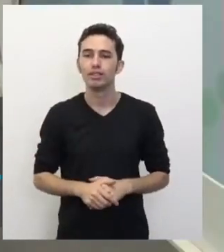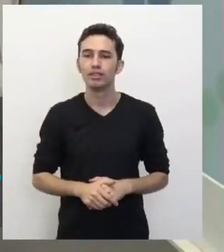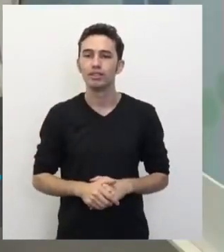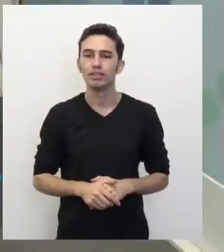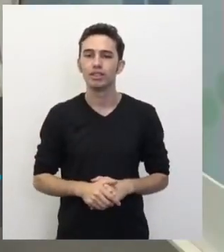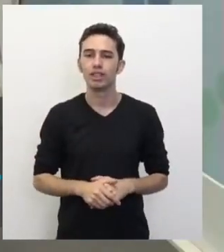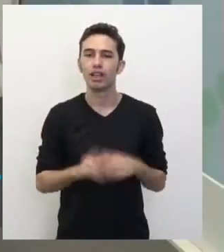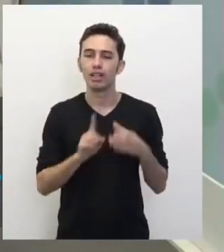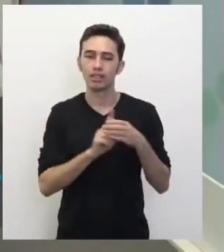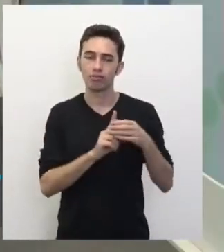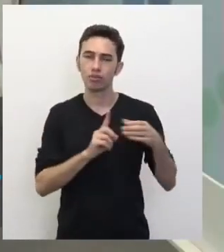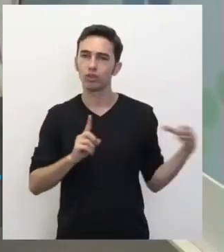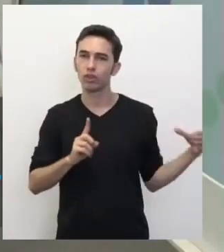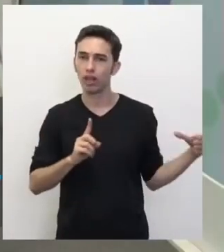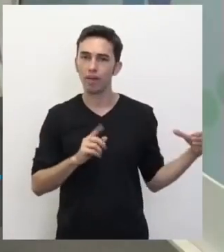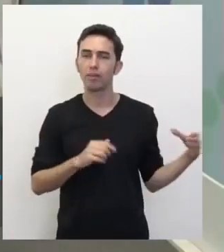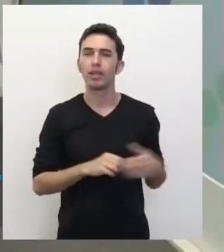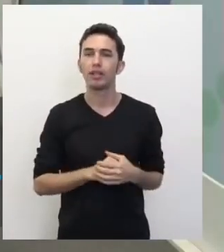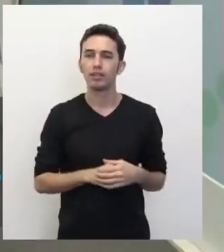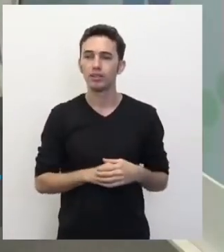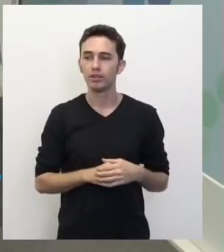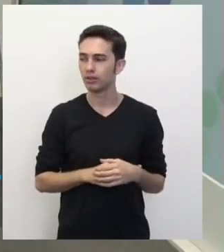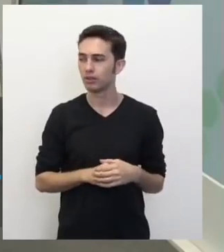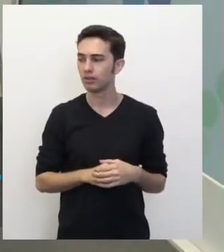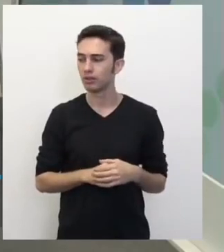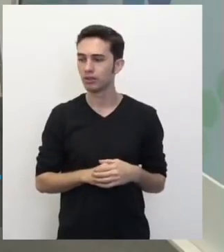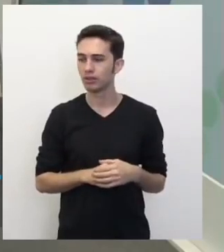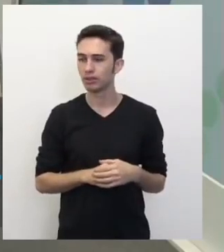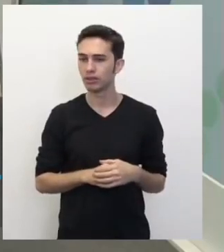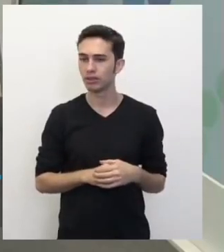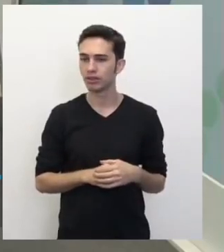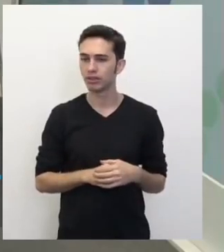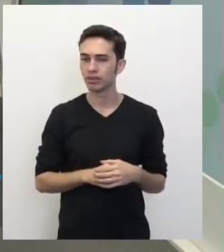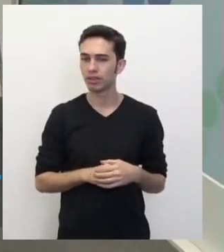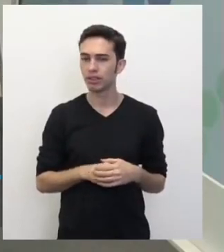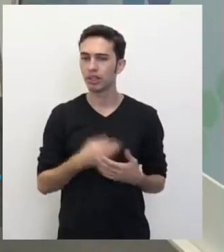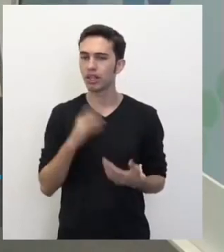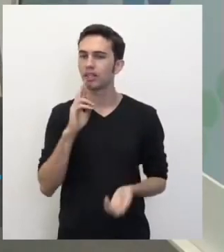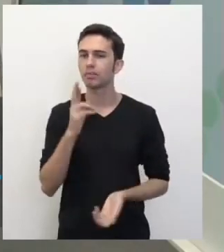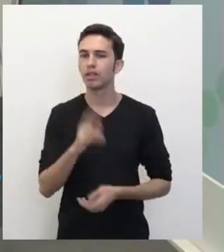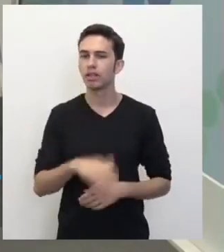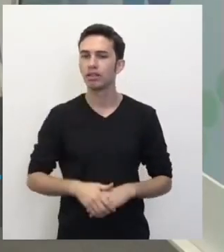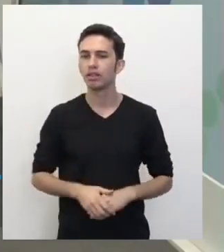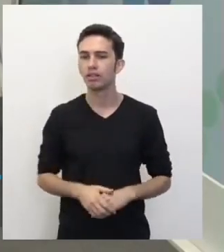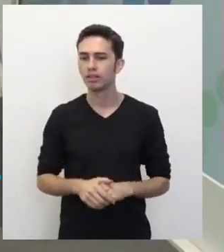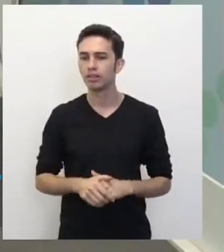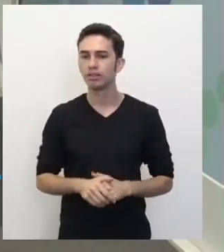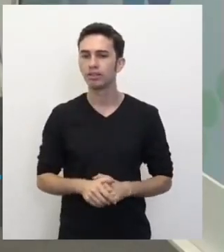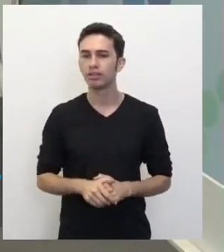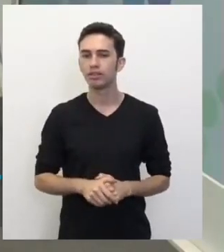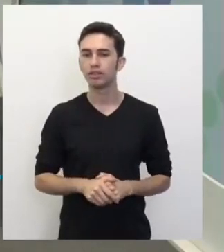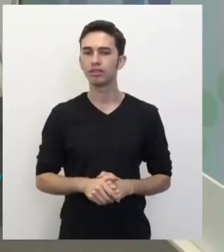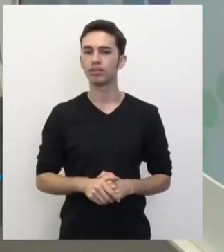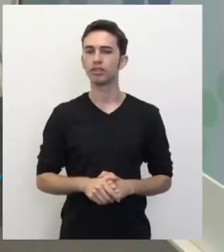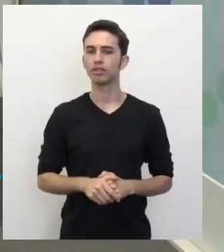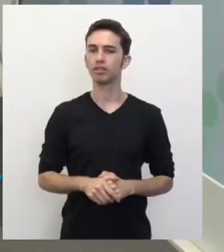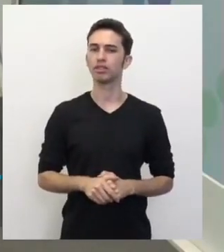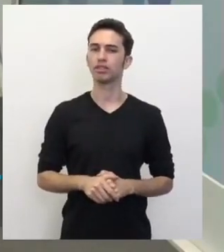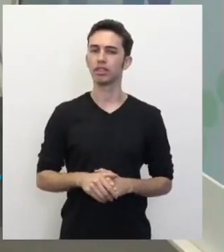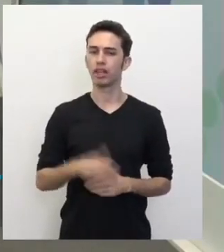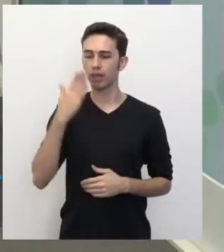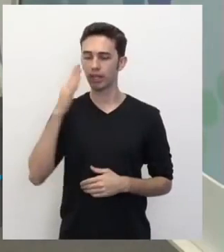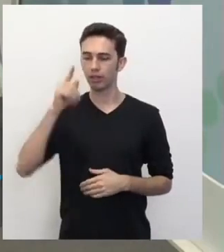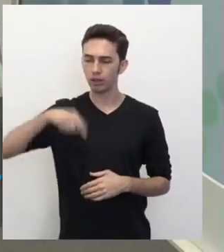em isolamento. Elas estão... Quem colocou essa daí? Essa aqui... Aí, peraí que eu tô indo, subindo